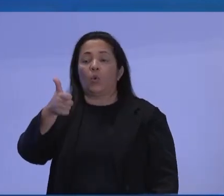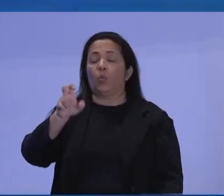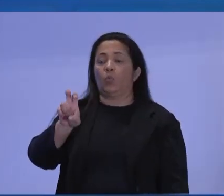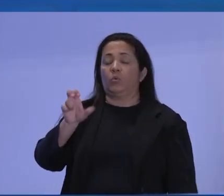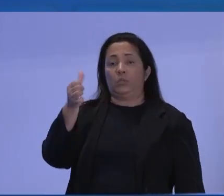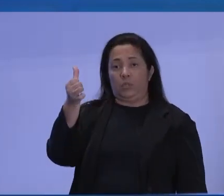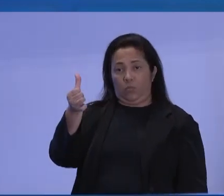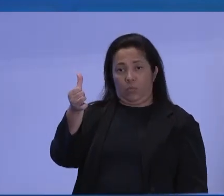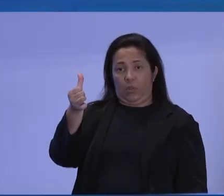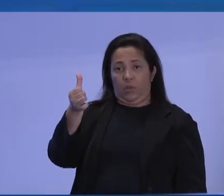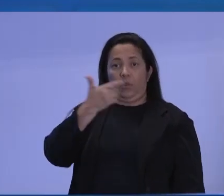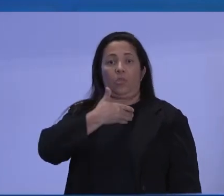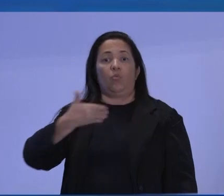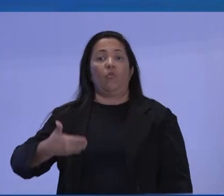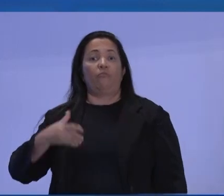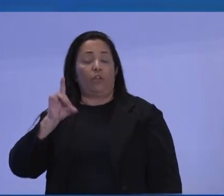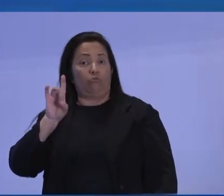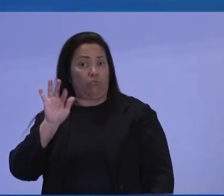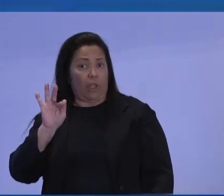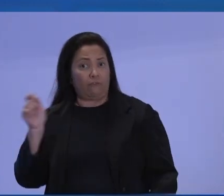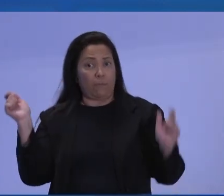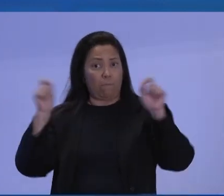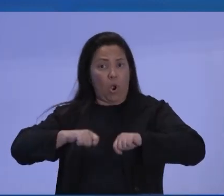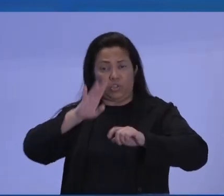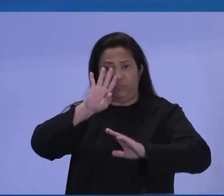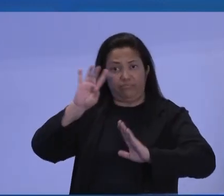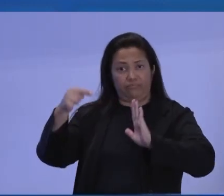do Distrito Federal.